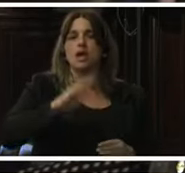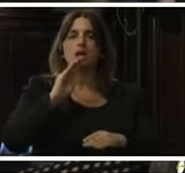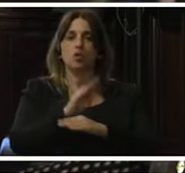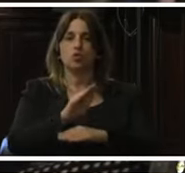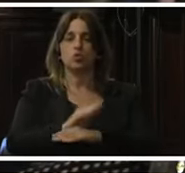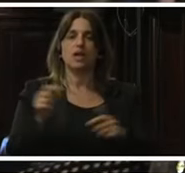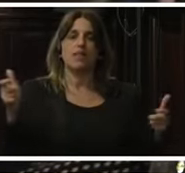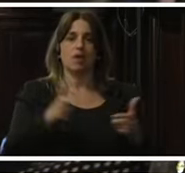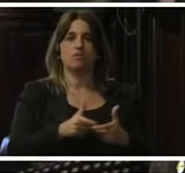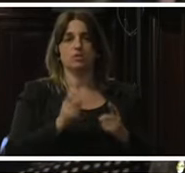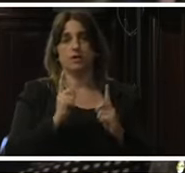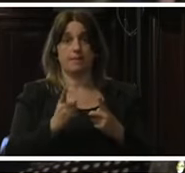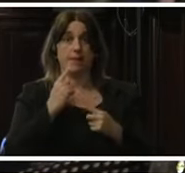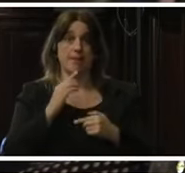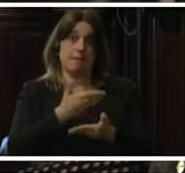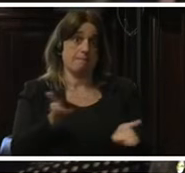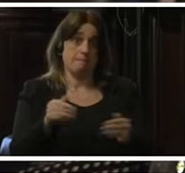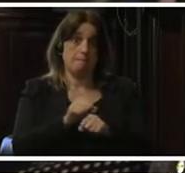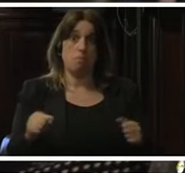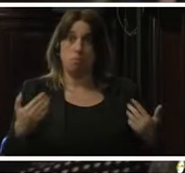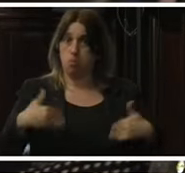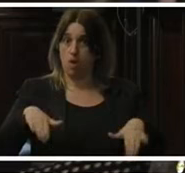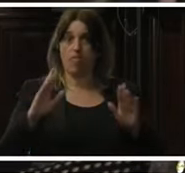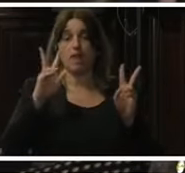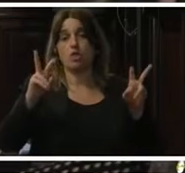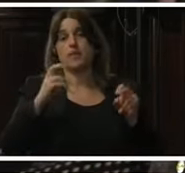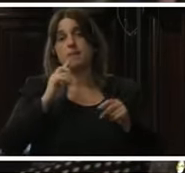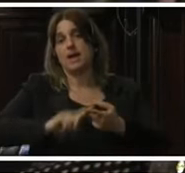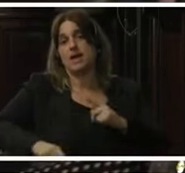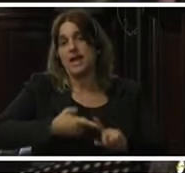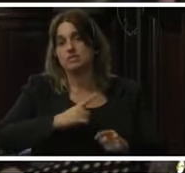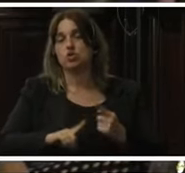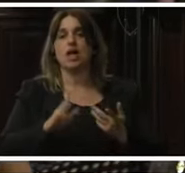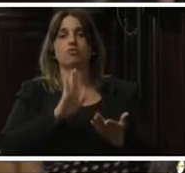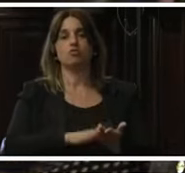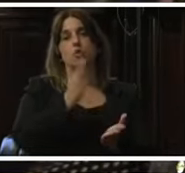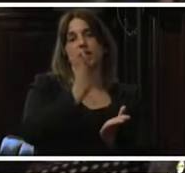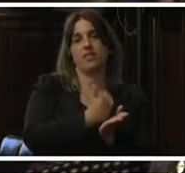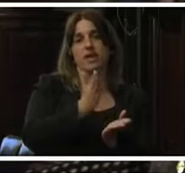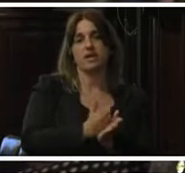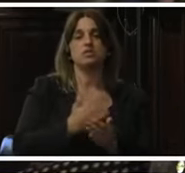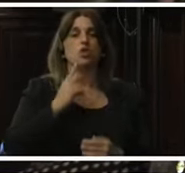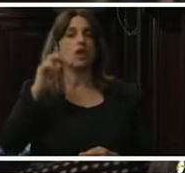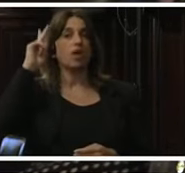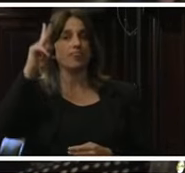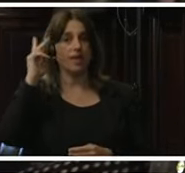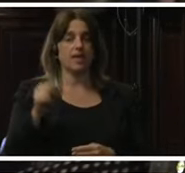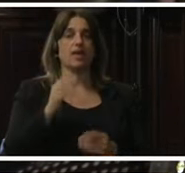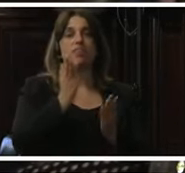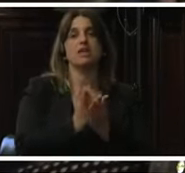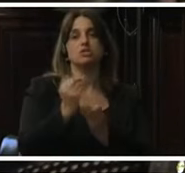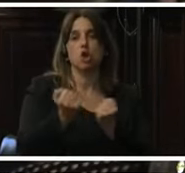nessas questões relativas a direitos dos povos indígenas e seus direitos econômicos sociais e culturais está